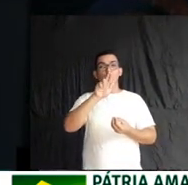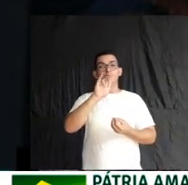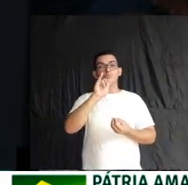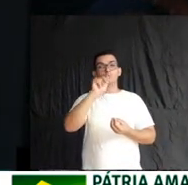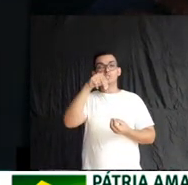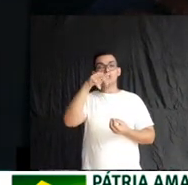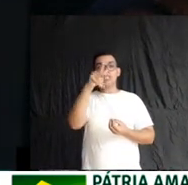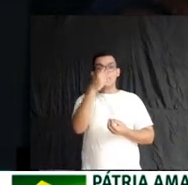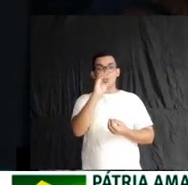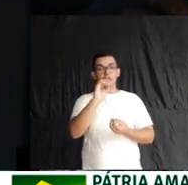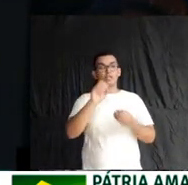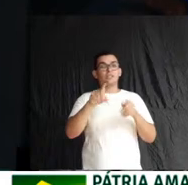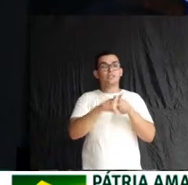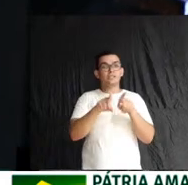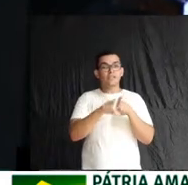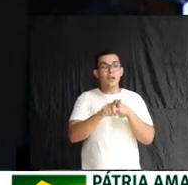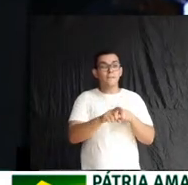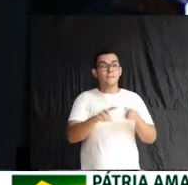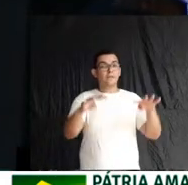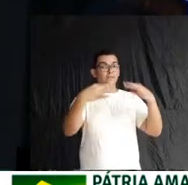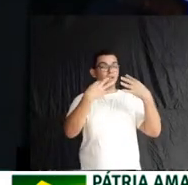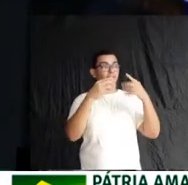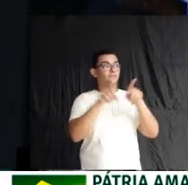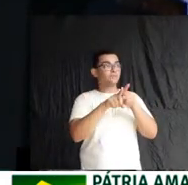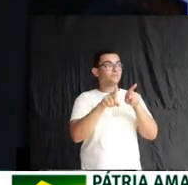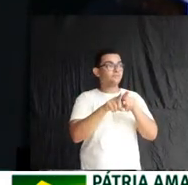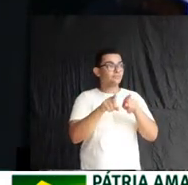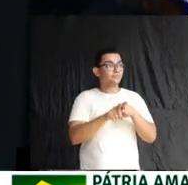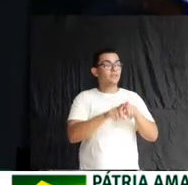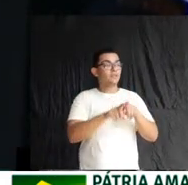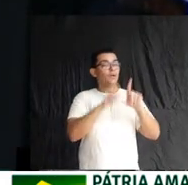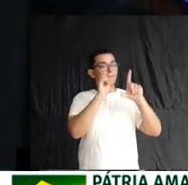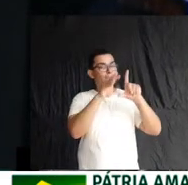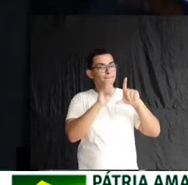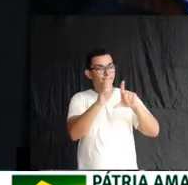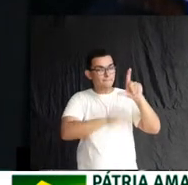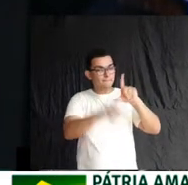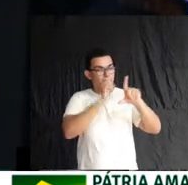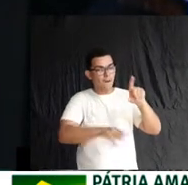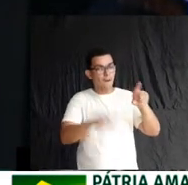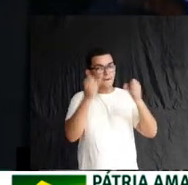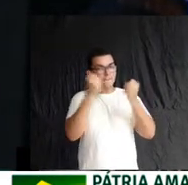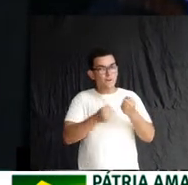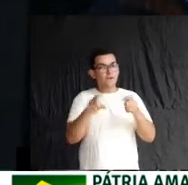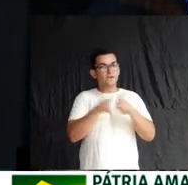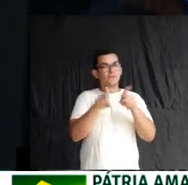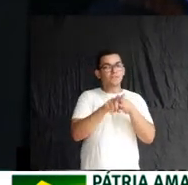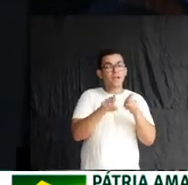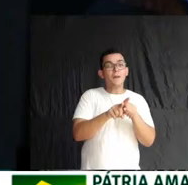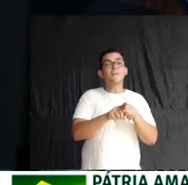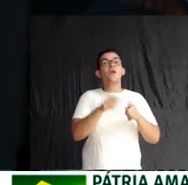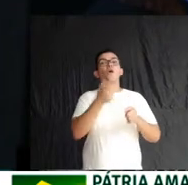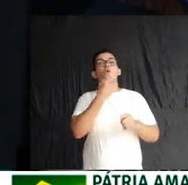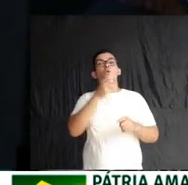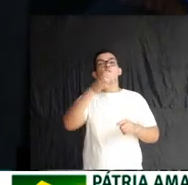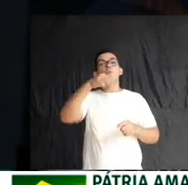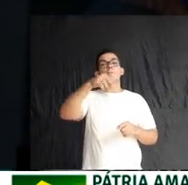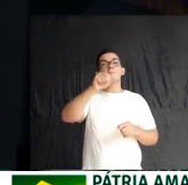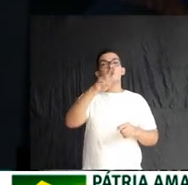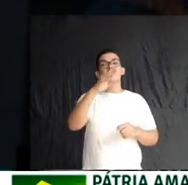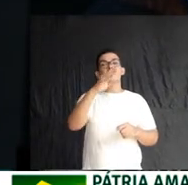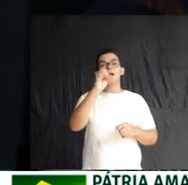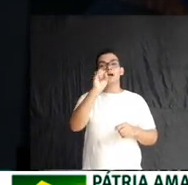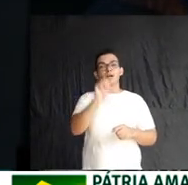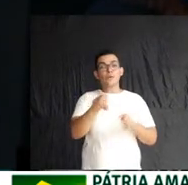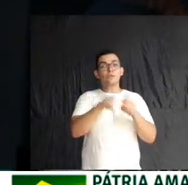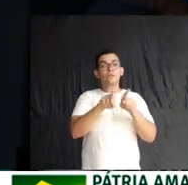Ari. Também está nos acompanhando. Obrigada, obrigada, obrigada. Compartilha aí para a gente. Marcos Brandão, meu colaborador, parceiro